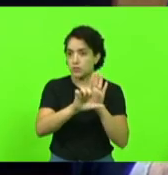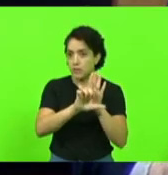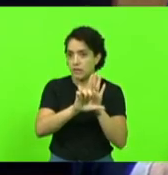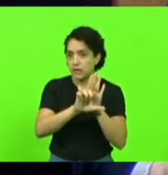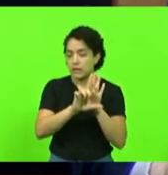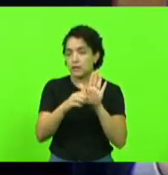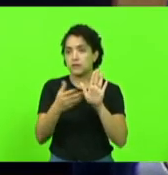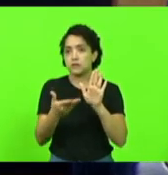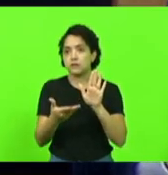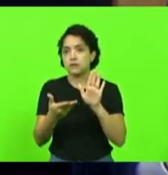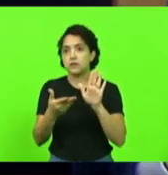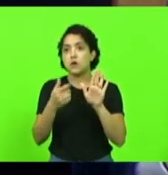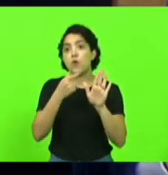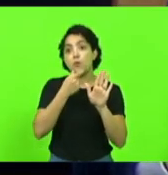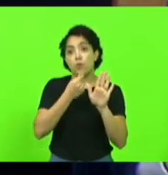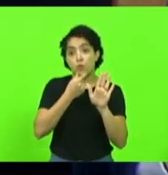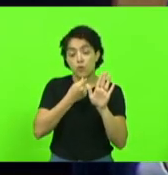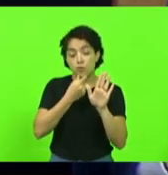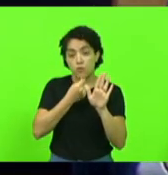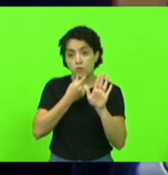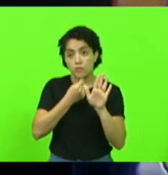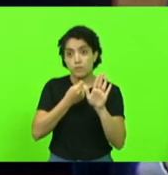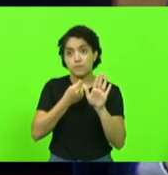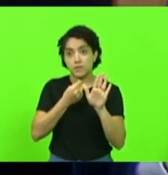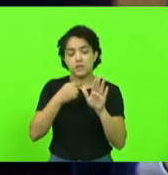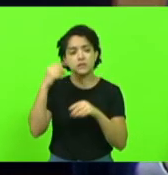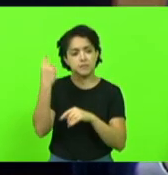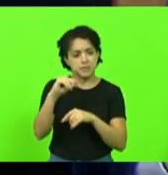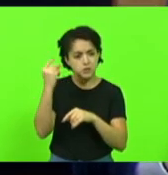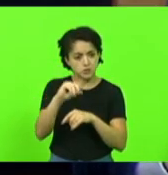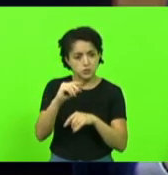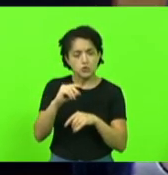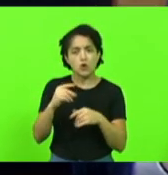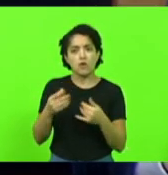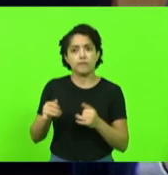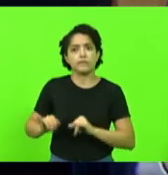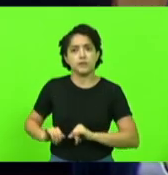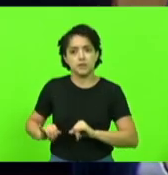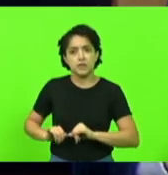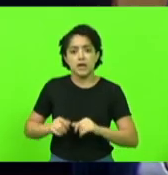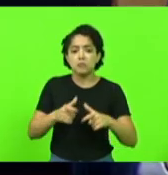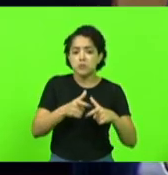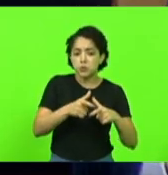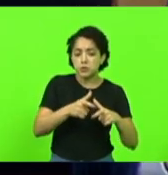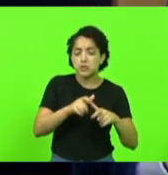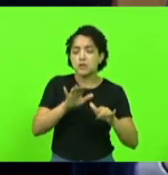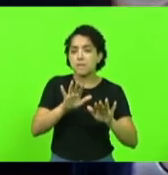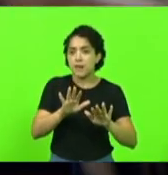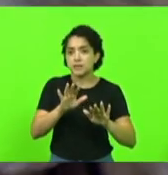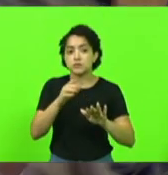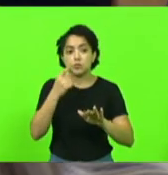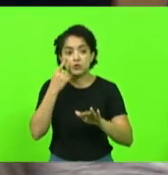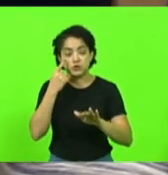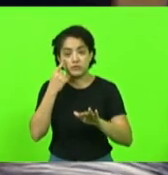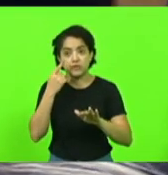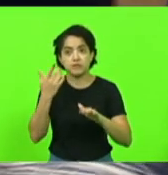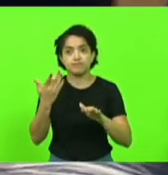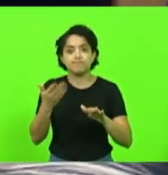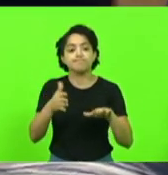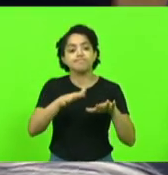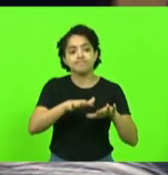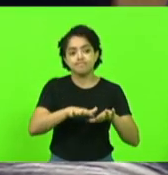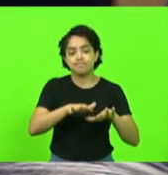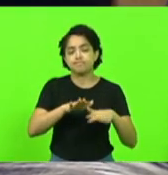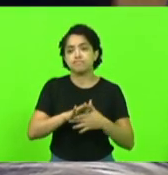homem que também é agredido? Claro que é uma minoria, mas a gente pode trabalhar nessa questão de inclusão. Então, o